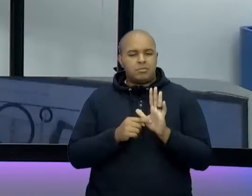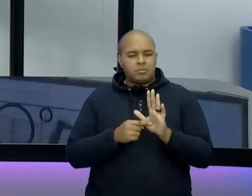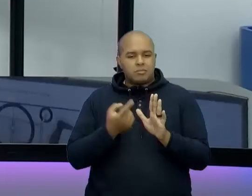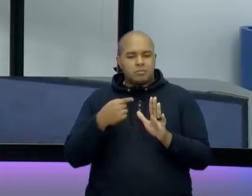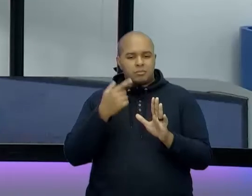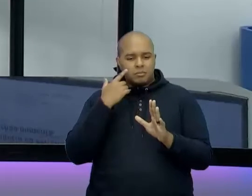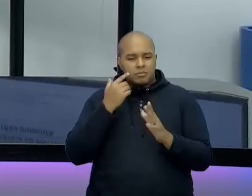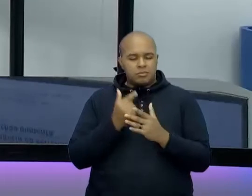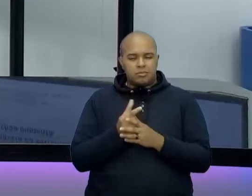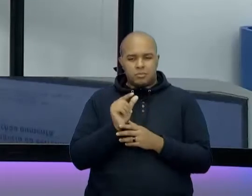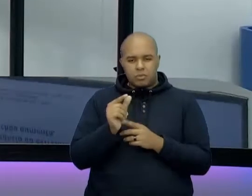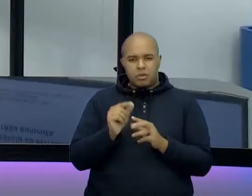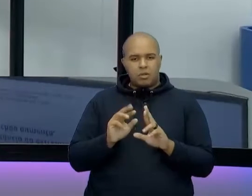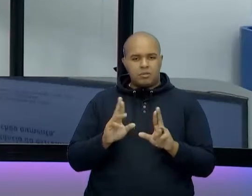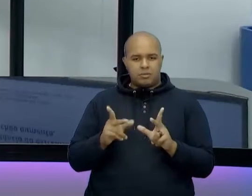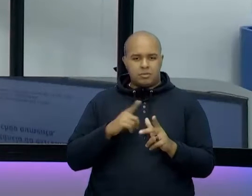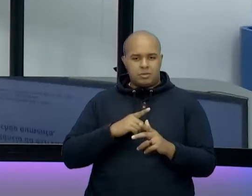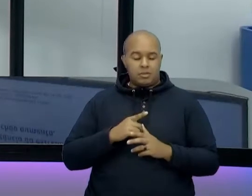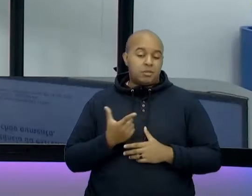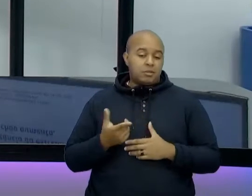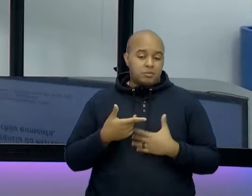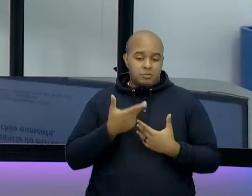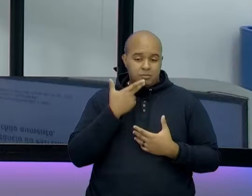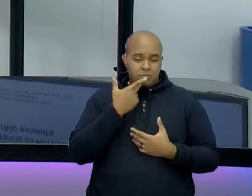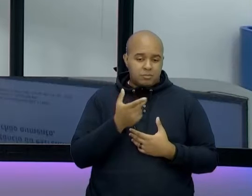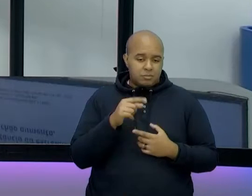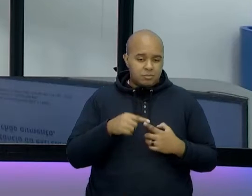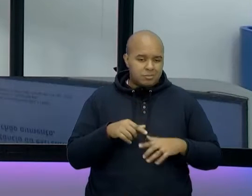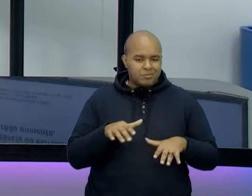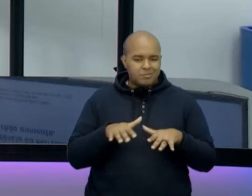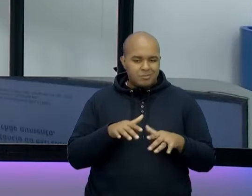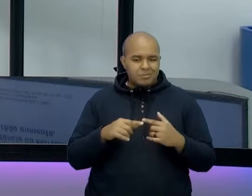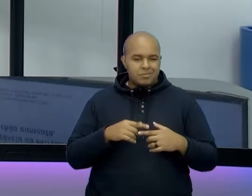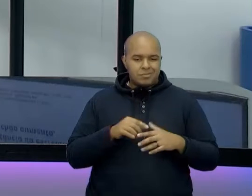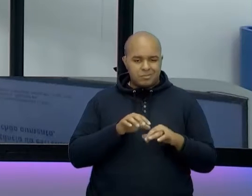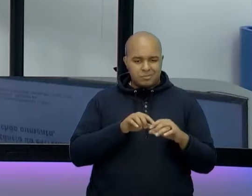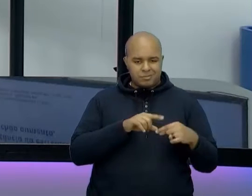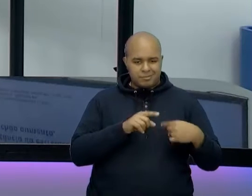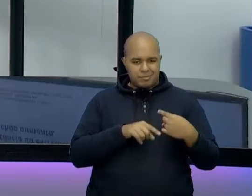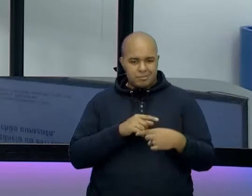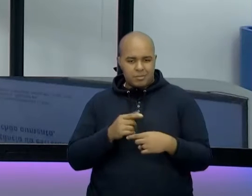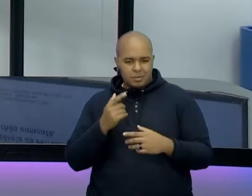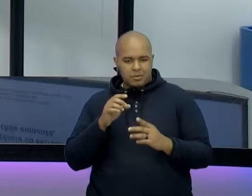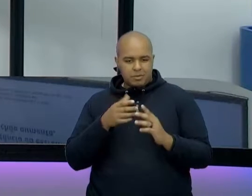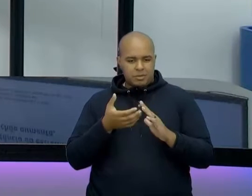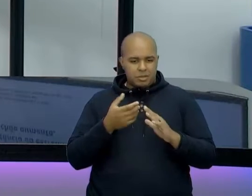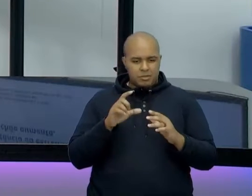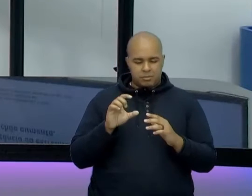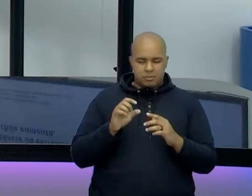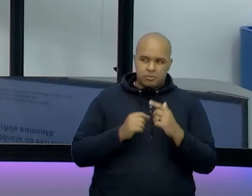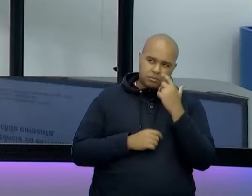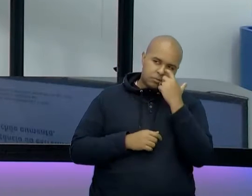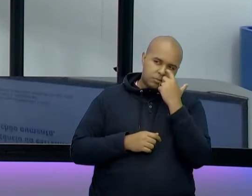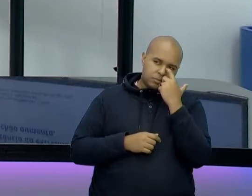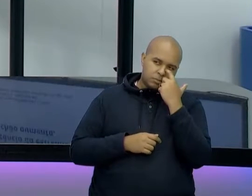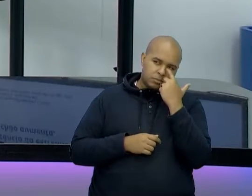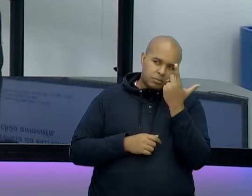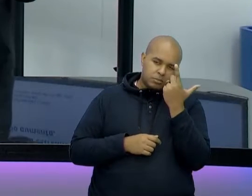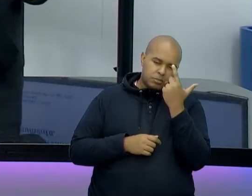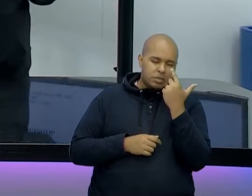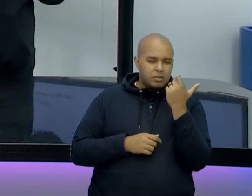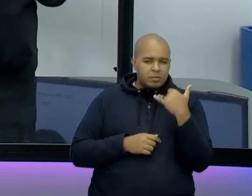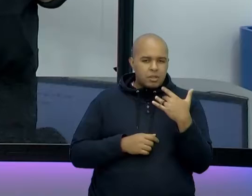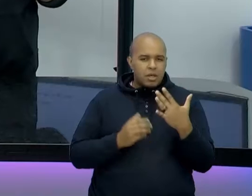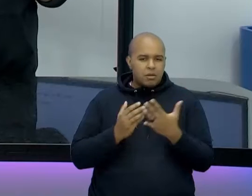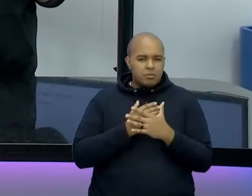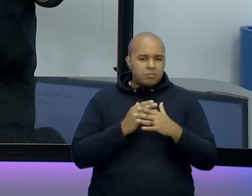para vocês um pouco da diferença. Quando a gente fala sobre o movimento de deslizar, eu vou até tirar essa bolinha aqui, a gente está